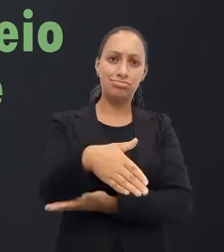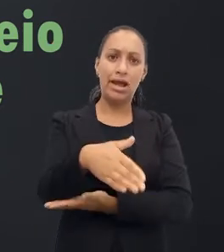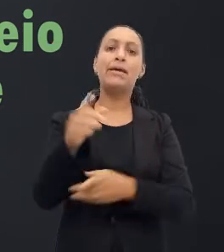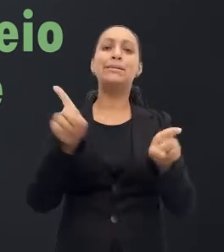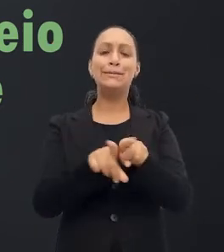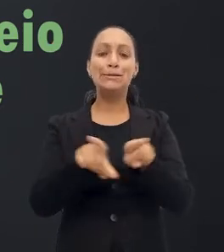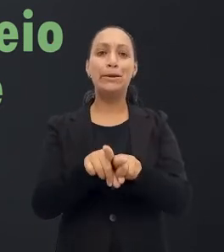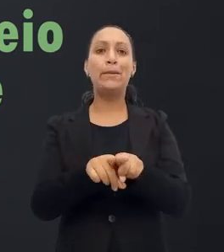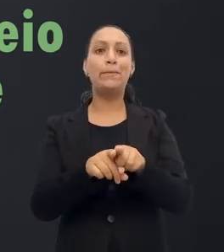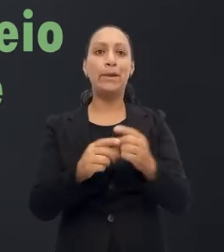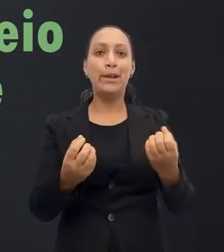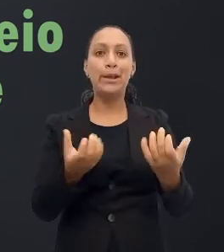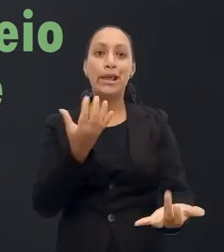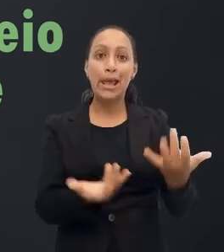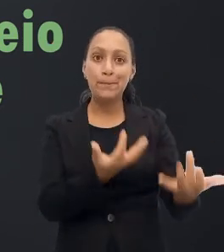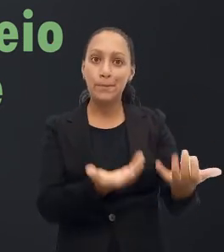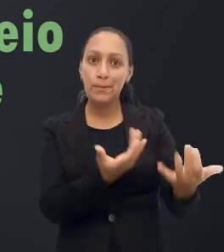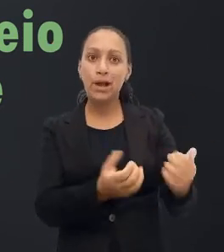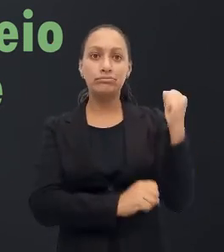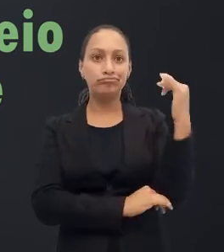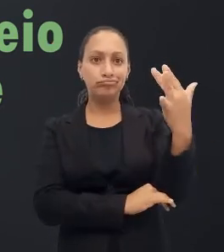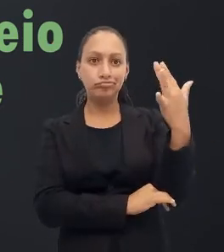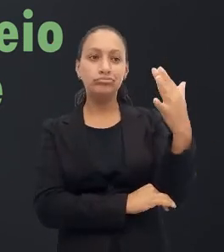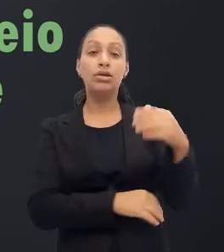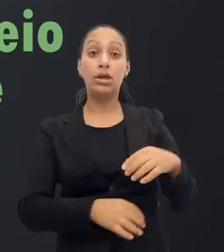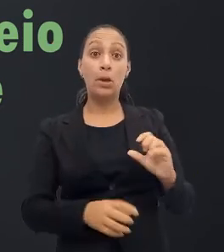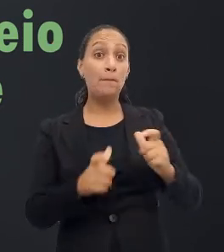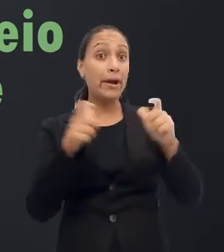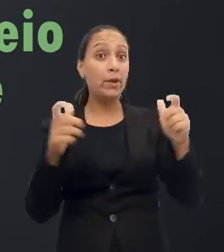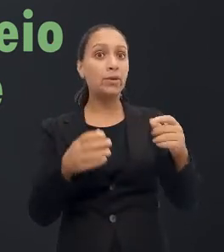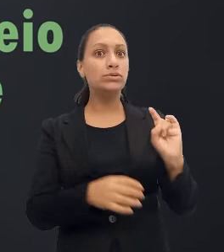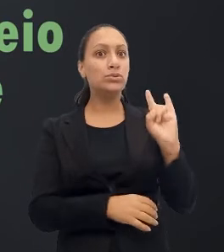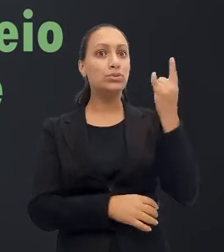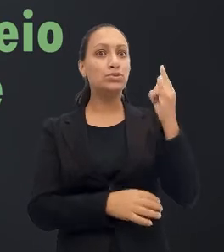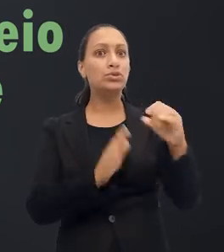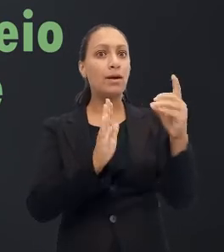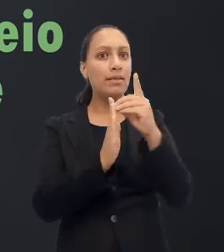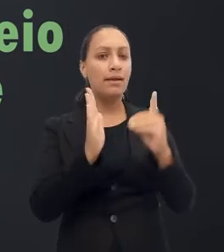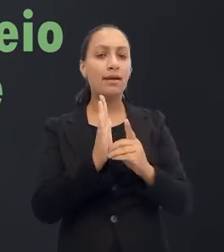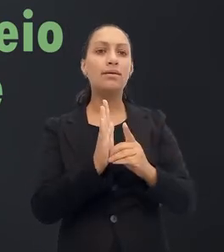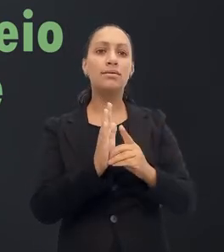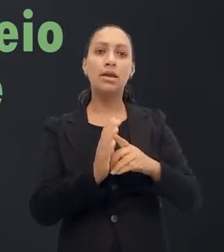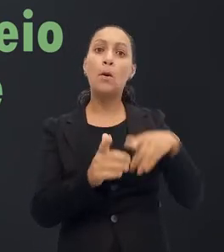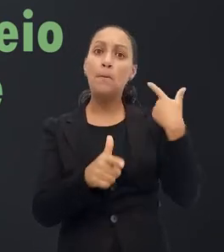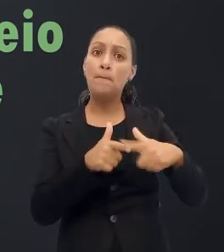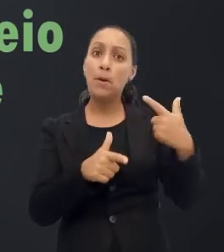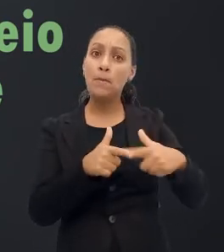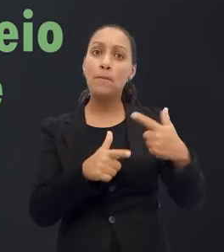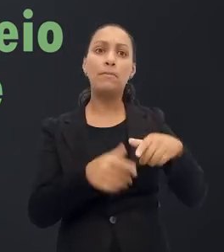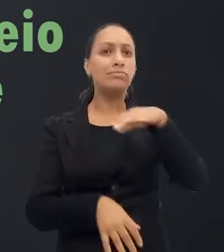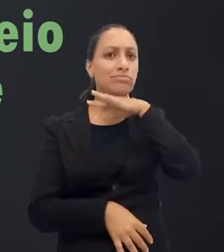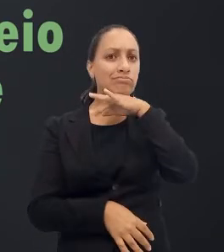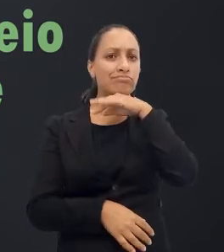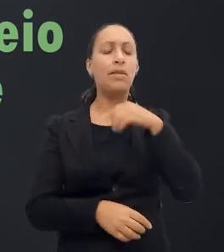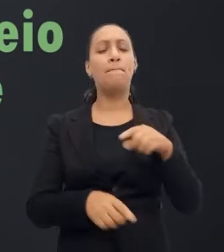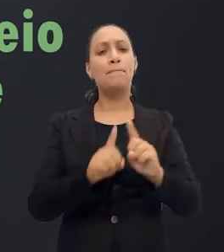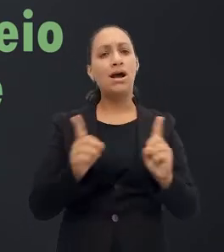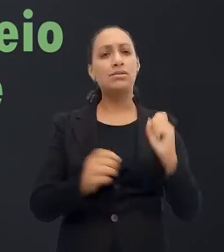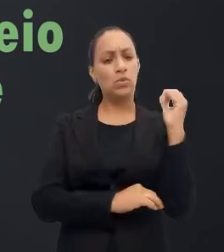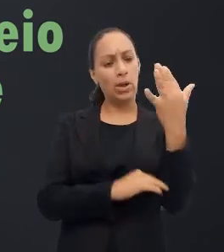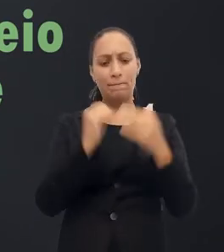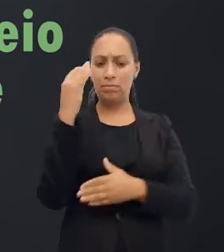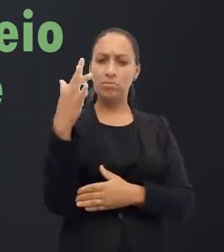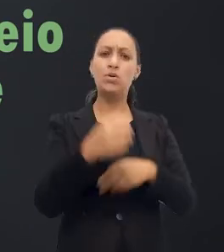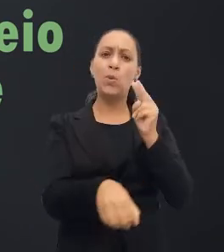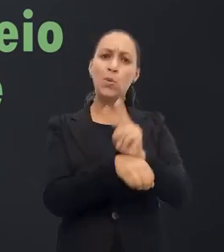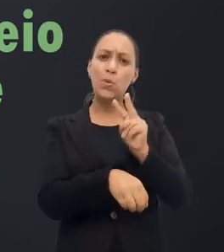é o maior da última década, e tantos outros problemas, né? O meio ambiente é para ser preservado, não destruído.